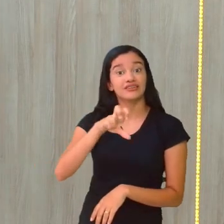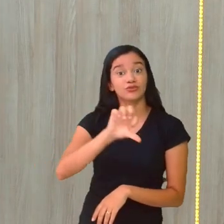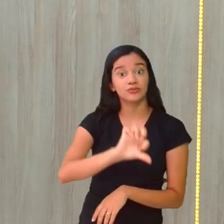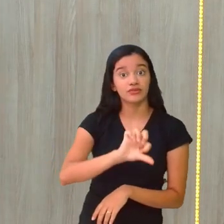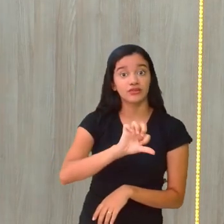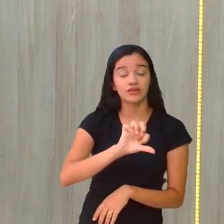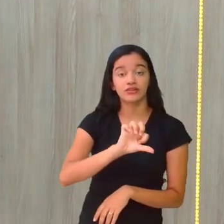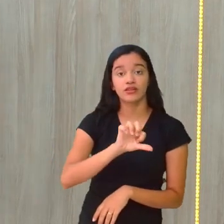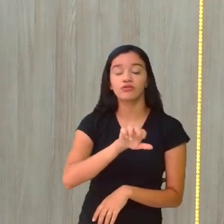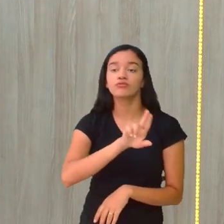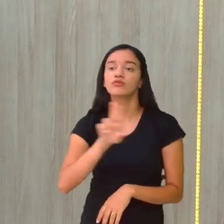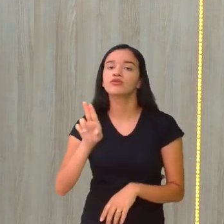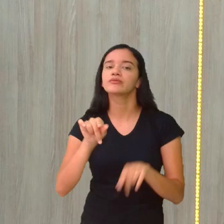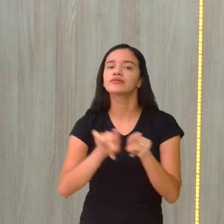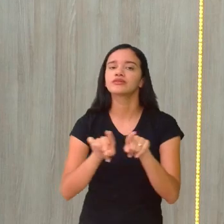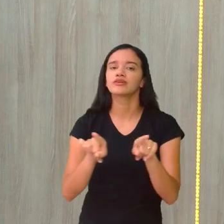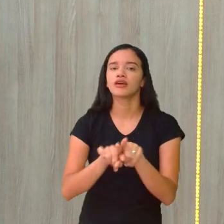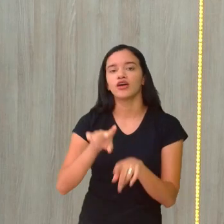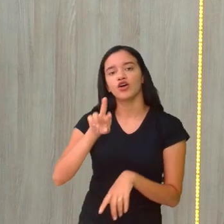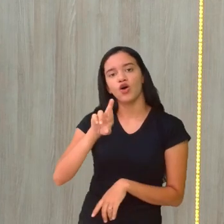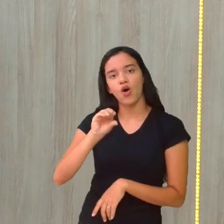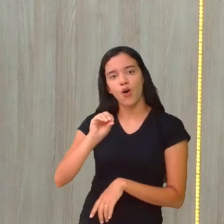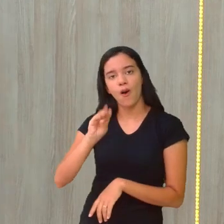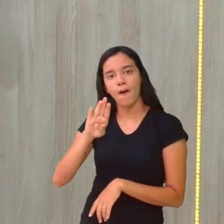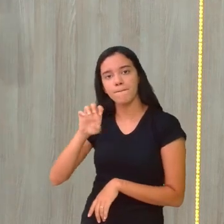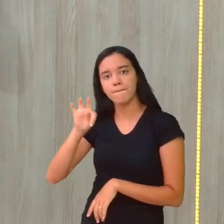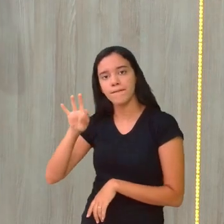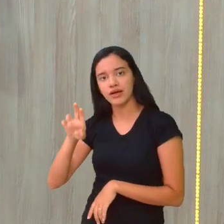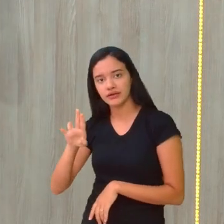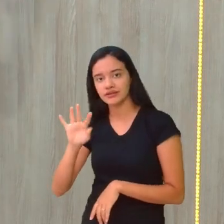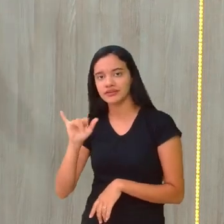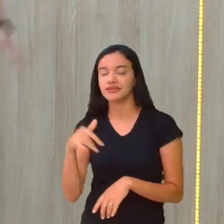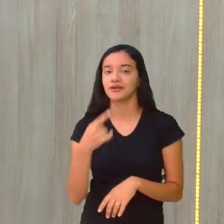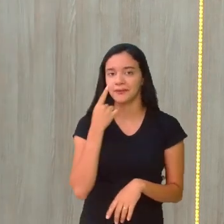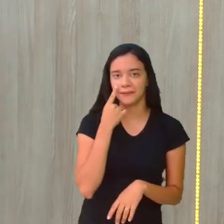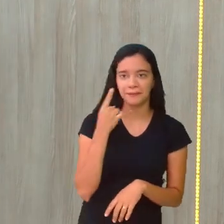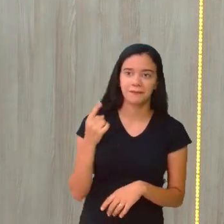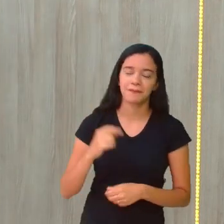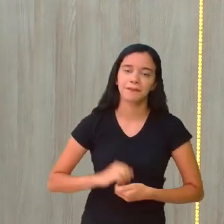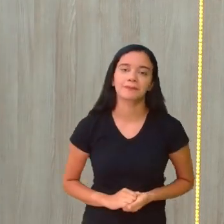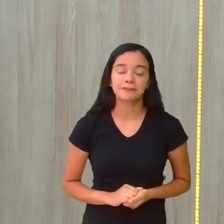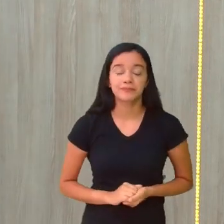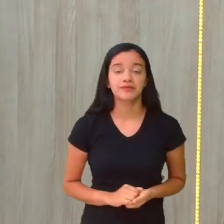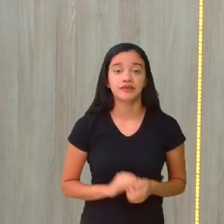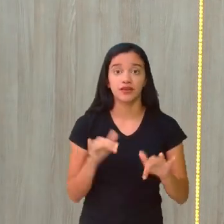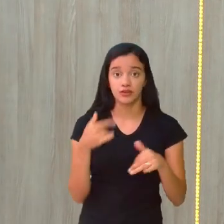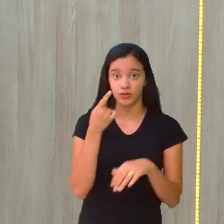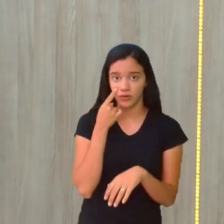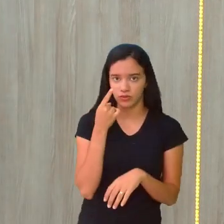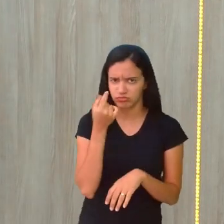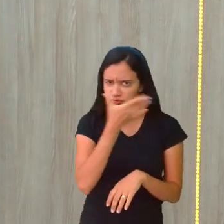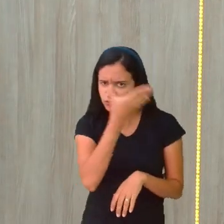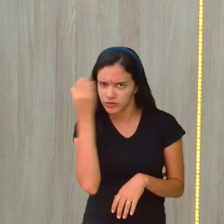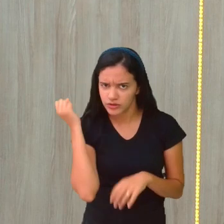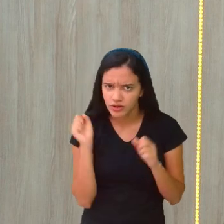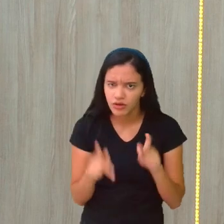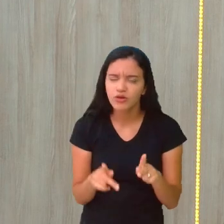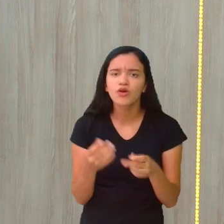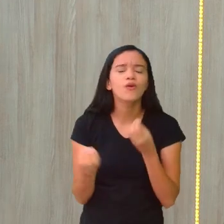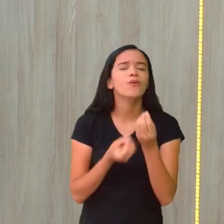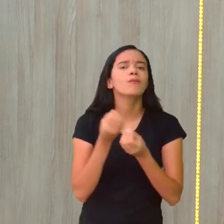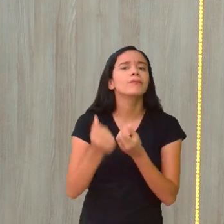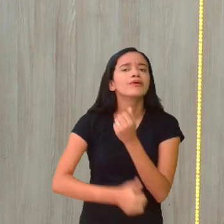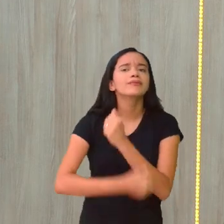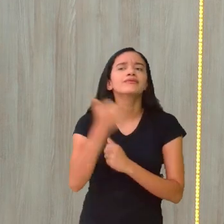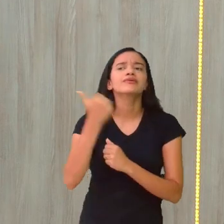1959, chamado também de roller derby. Quase ali a Praça do Derby, né, que a gente tem aqui. Então, ó, não tem como esquecer. Como é que foi o